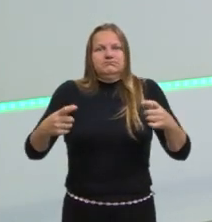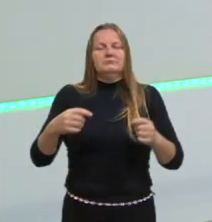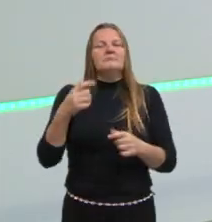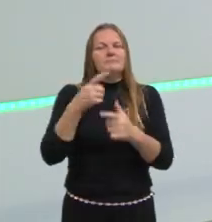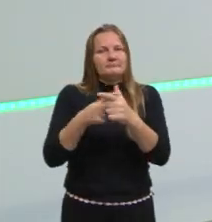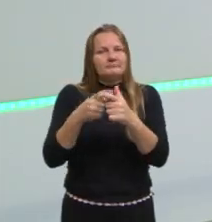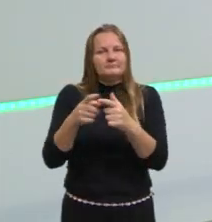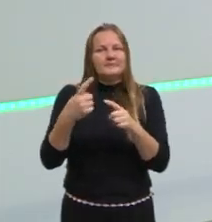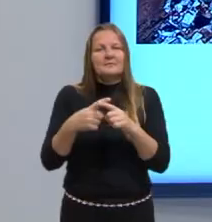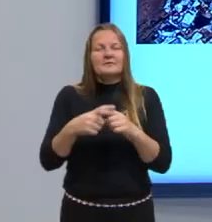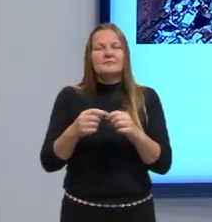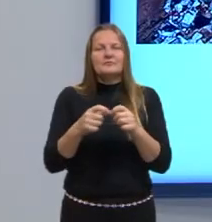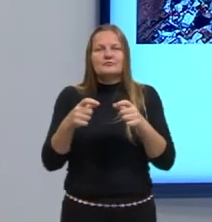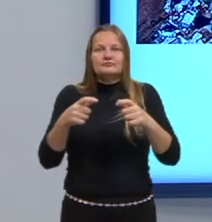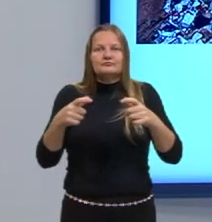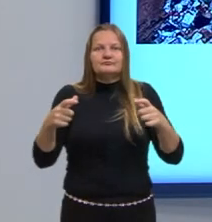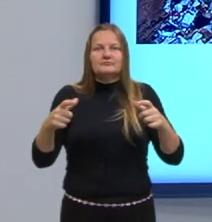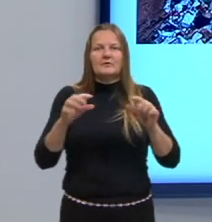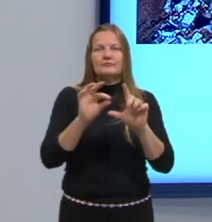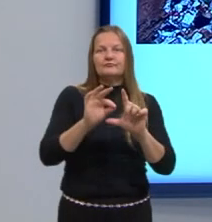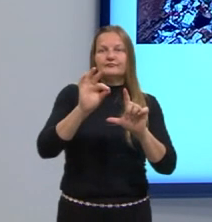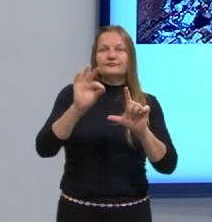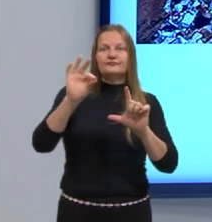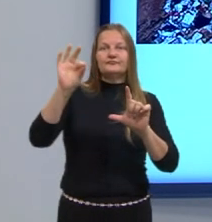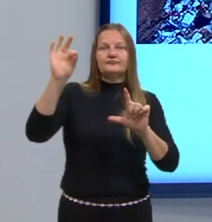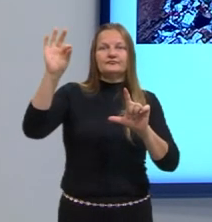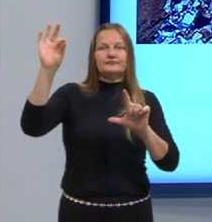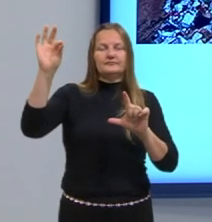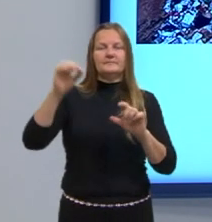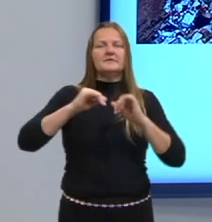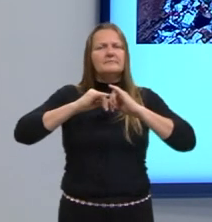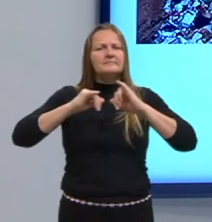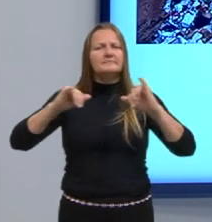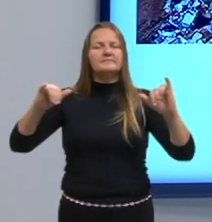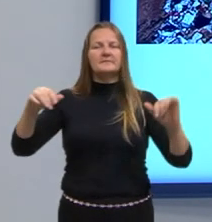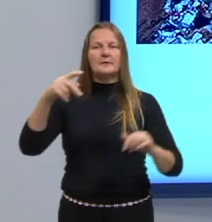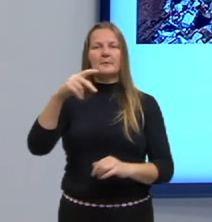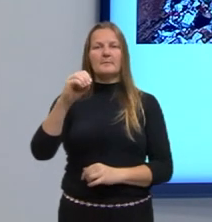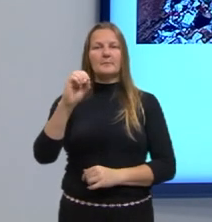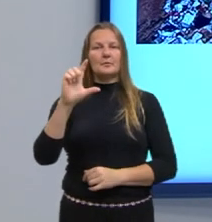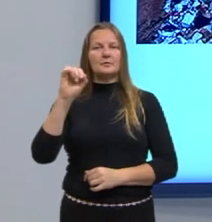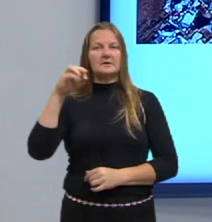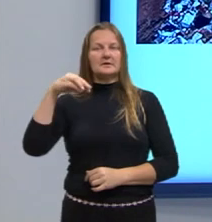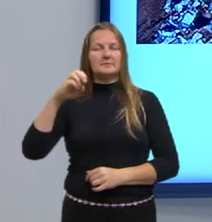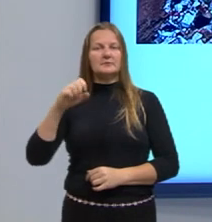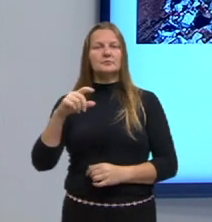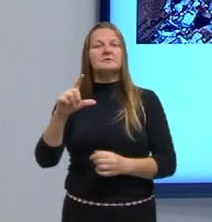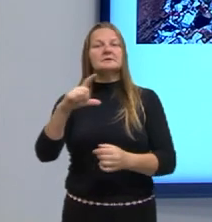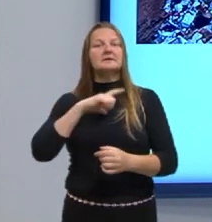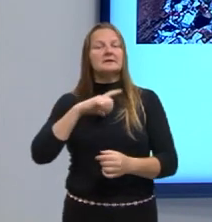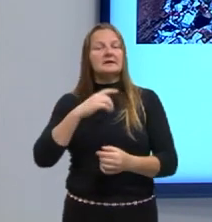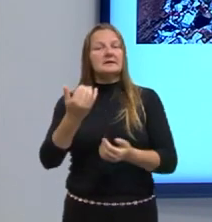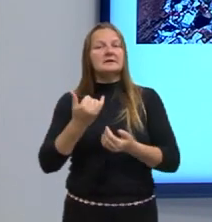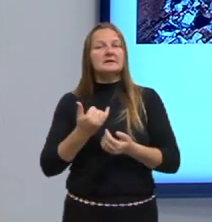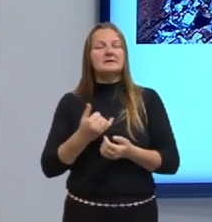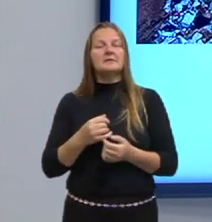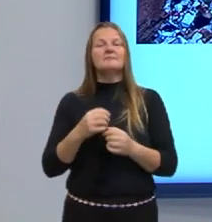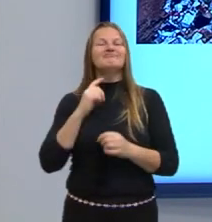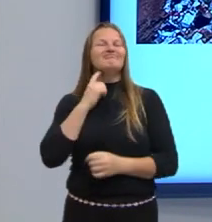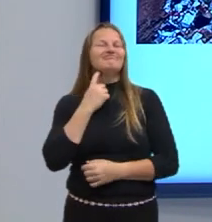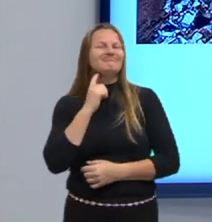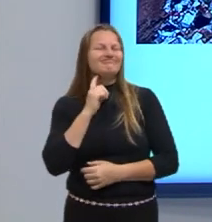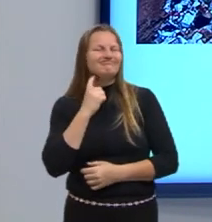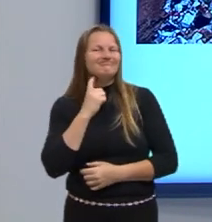esse crescente uso nessa crescente disseminação dos polímeros trouxe a questão da poluição